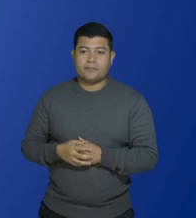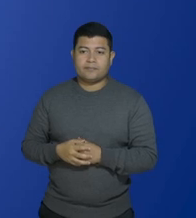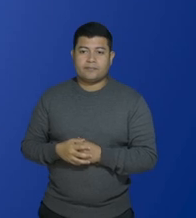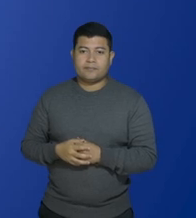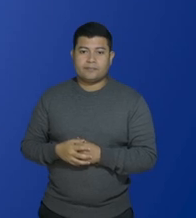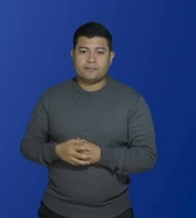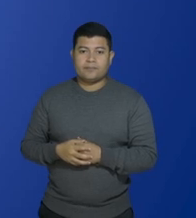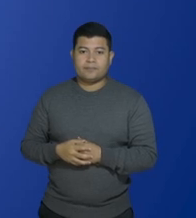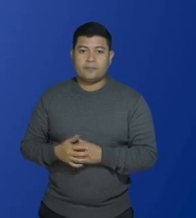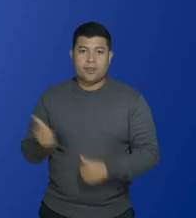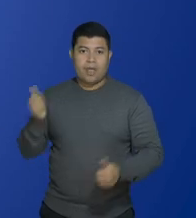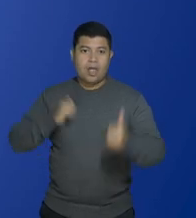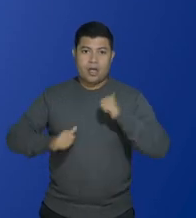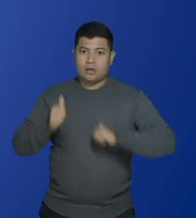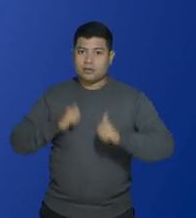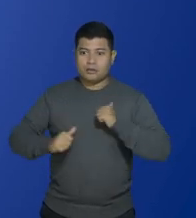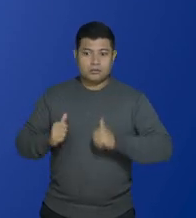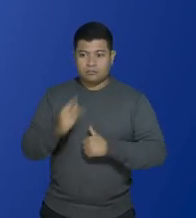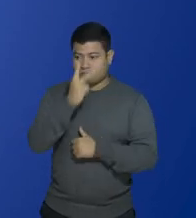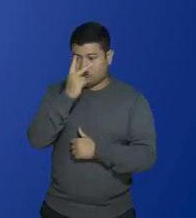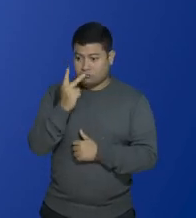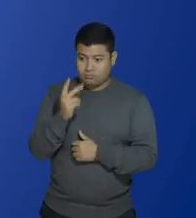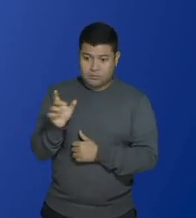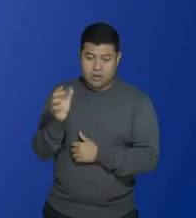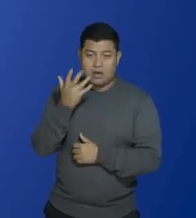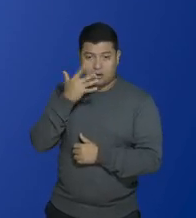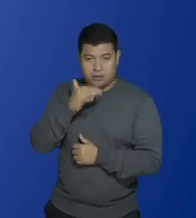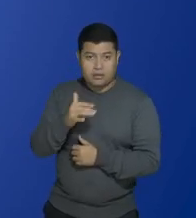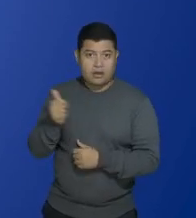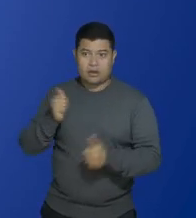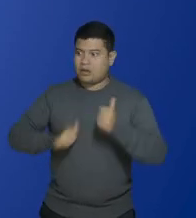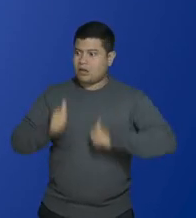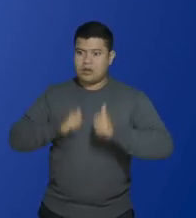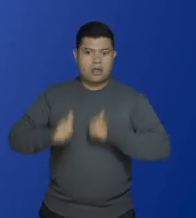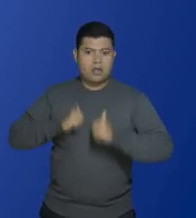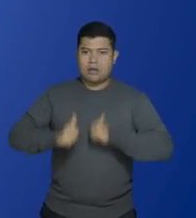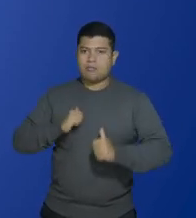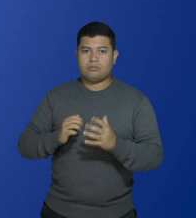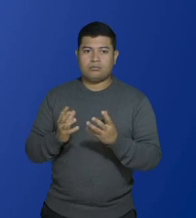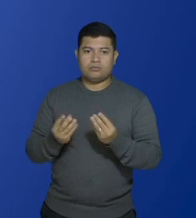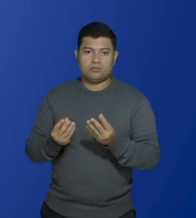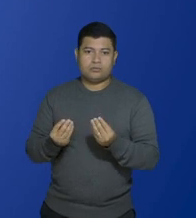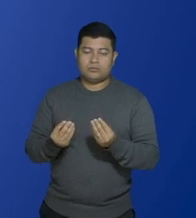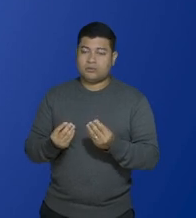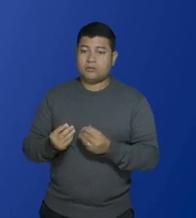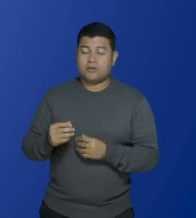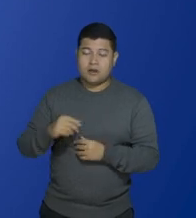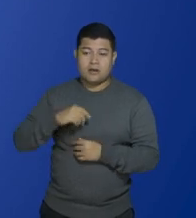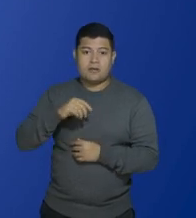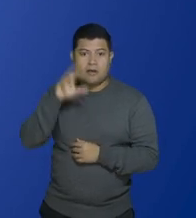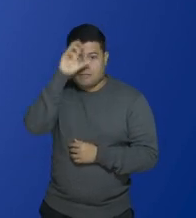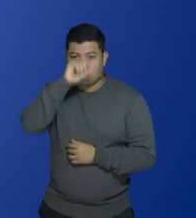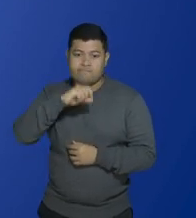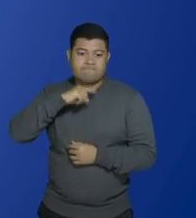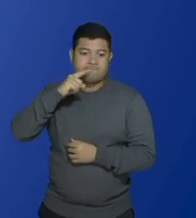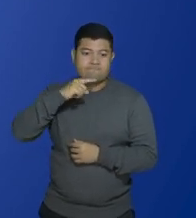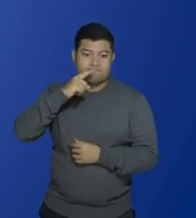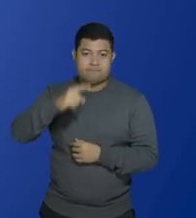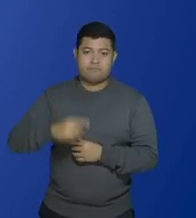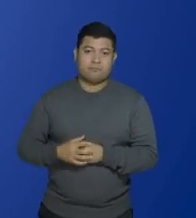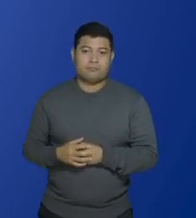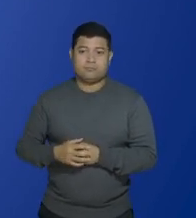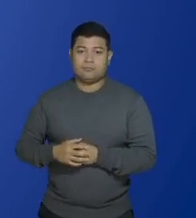Né? Ansiedade, criança extremamente ansiosa, não, é difícil para elas aprenderem. Né?